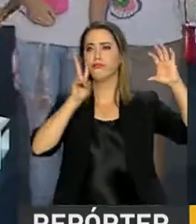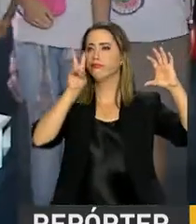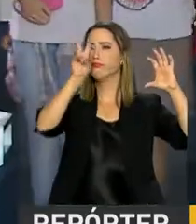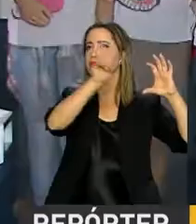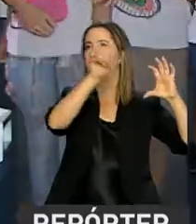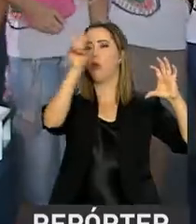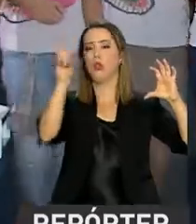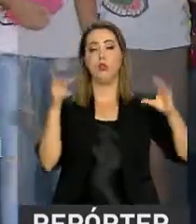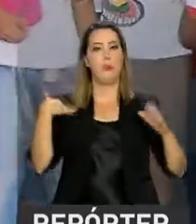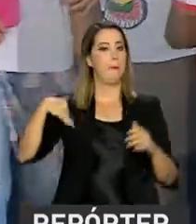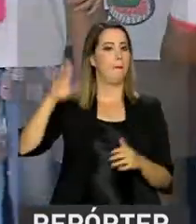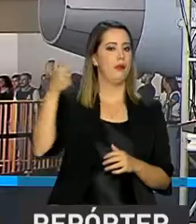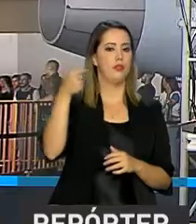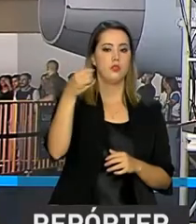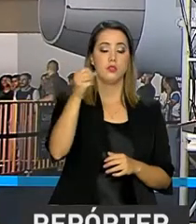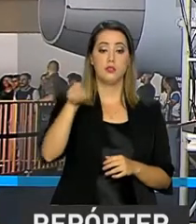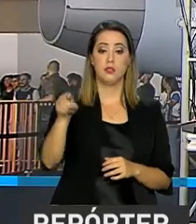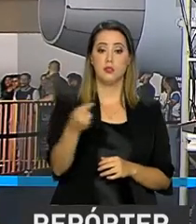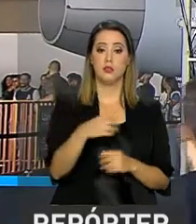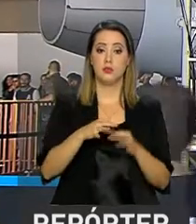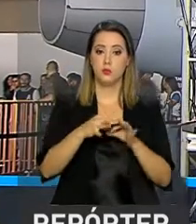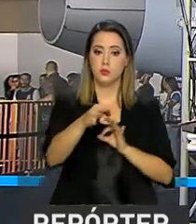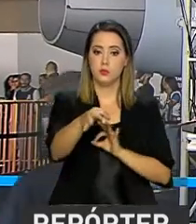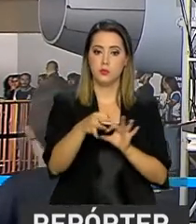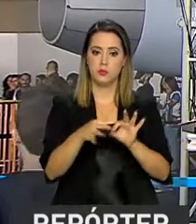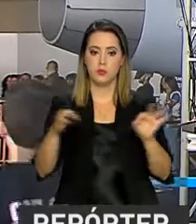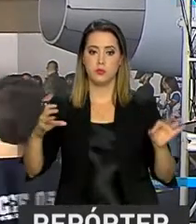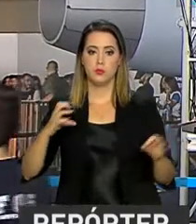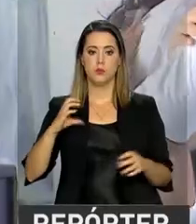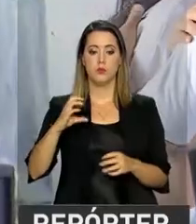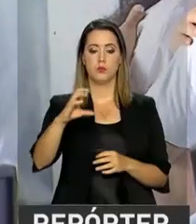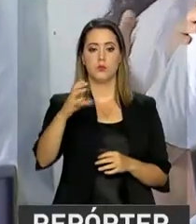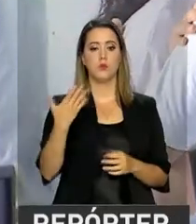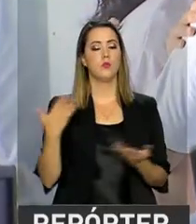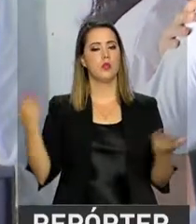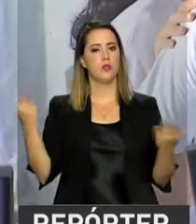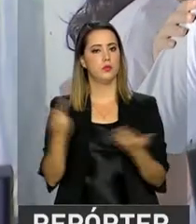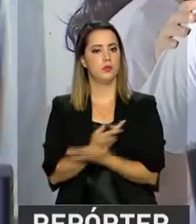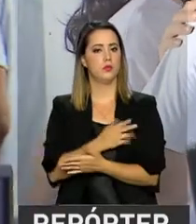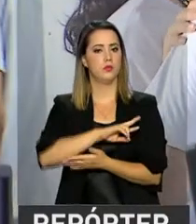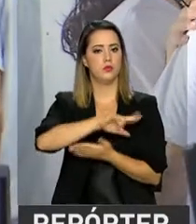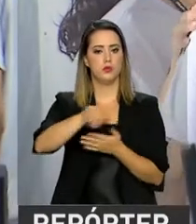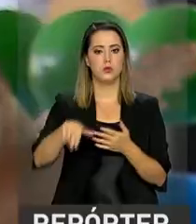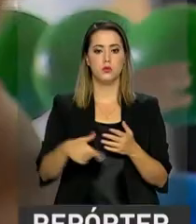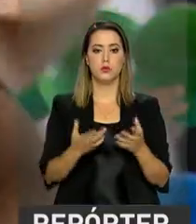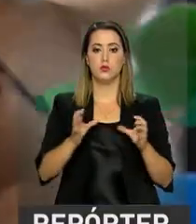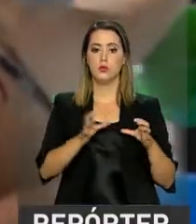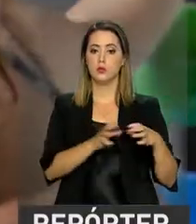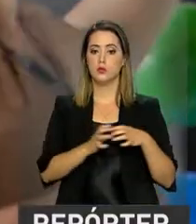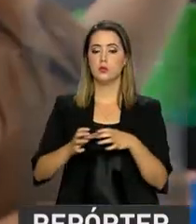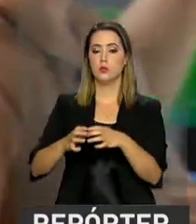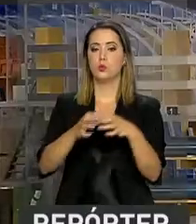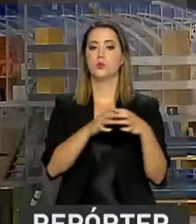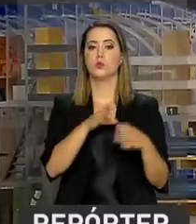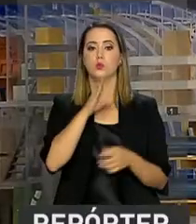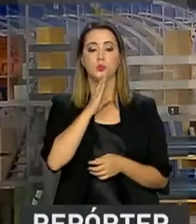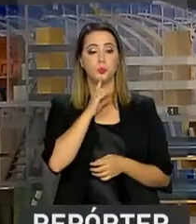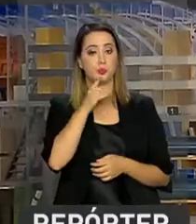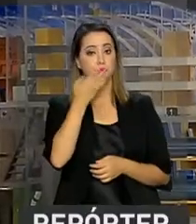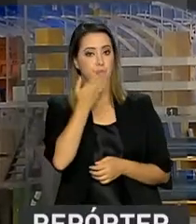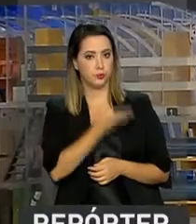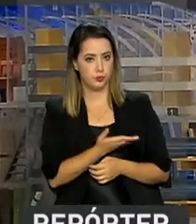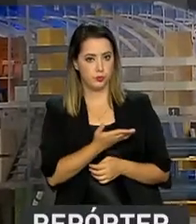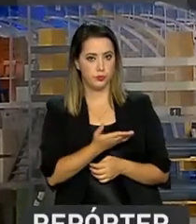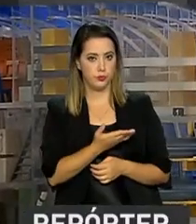são 70 mil metros quadrados de ciência aplicada nas mais diversas áreas do conhecimento na